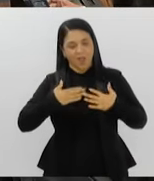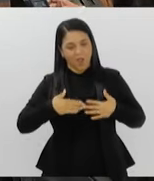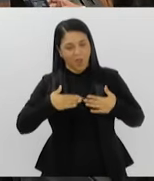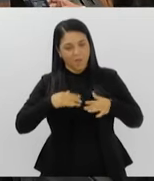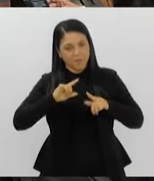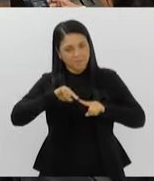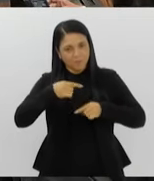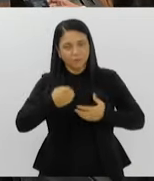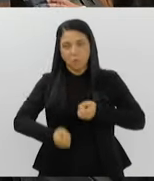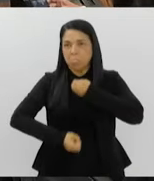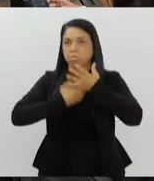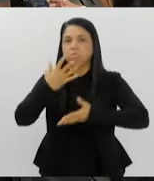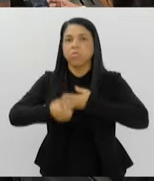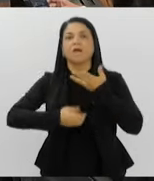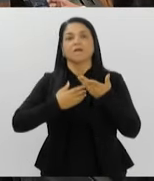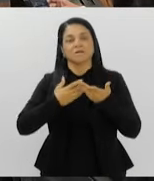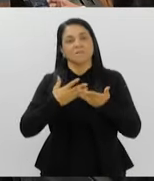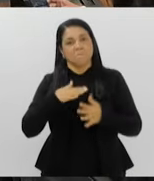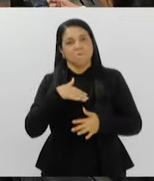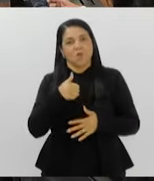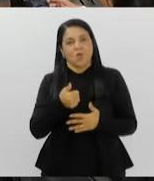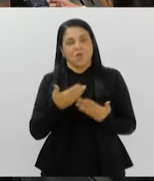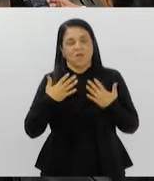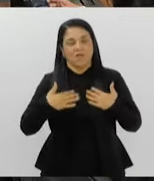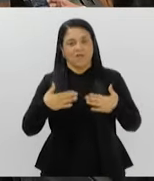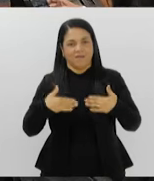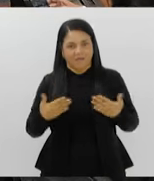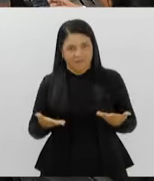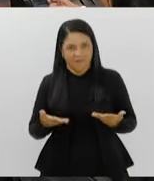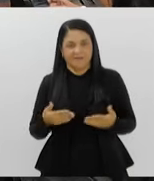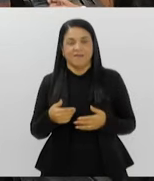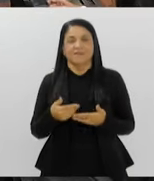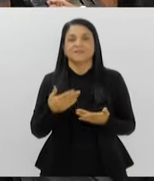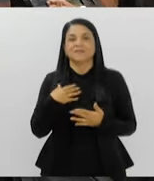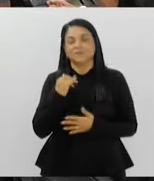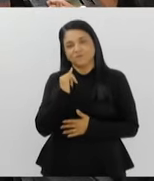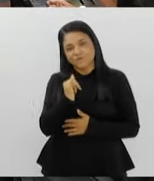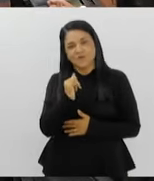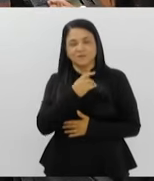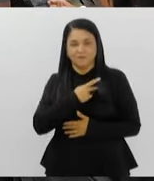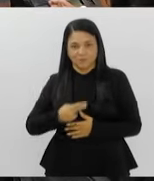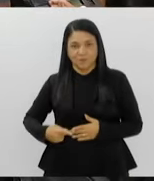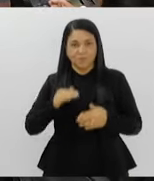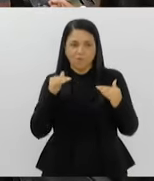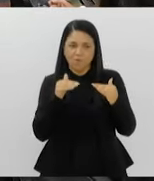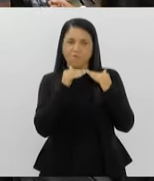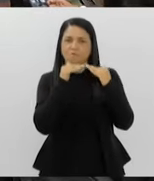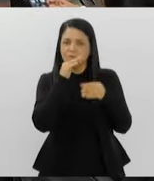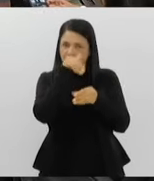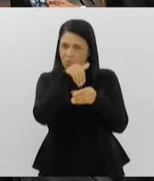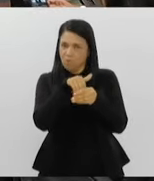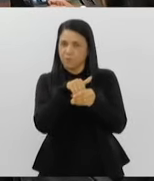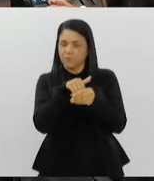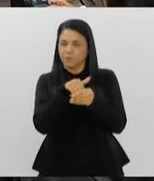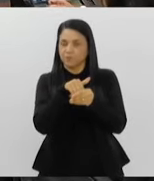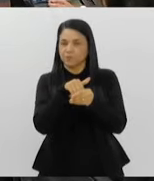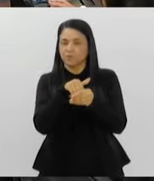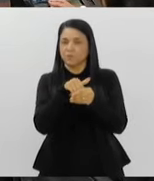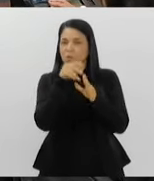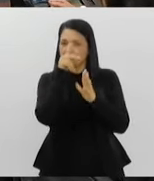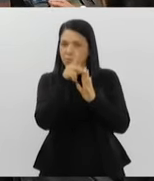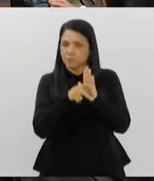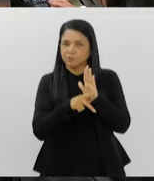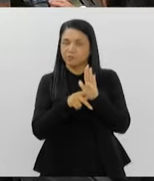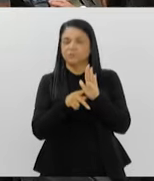do desabafo. Deixa eu dizer, presidente, na mesma linha, também declaro meu voto favorável ao projeto